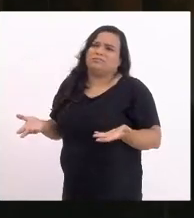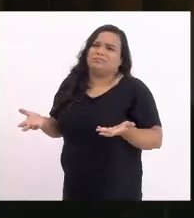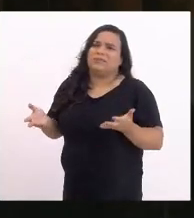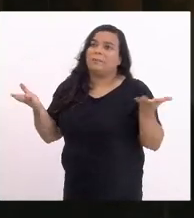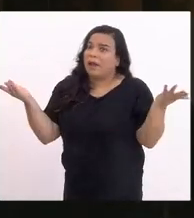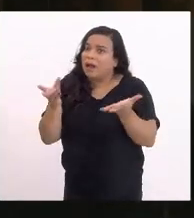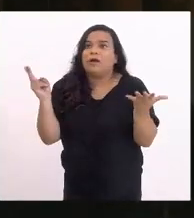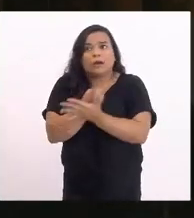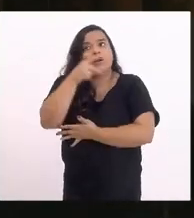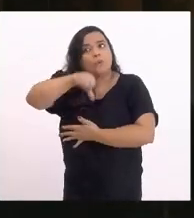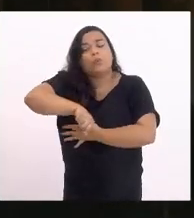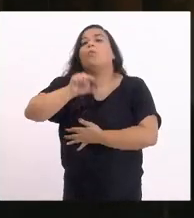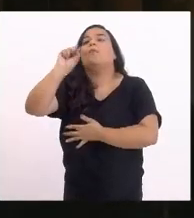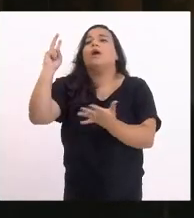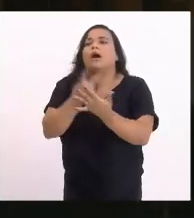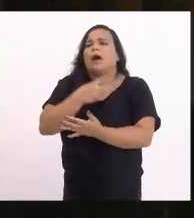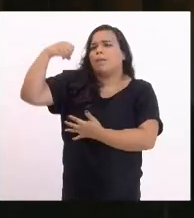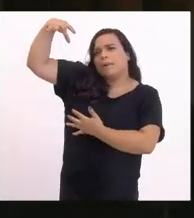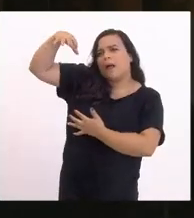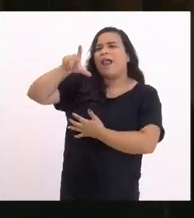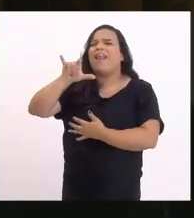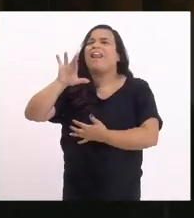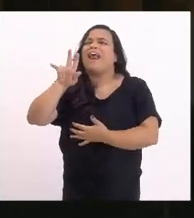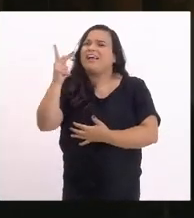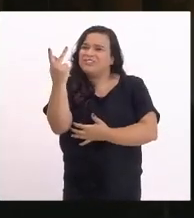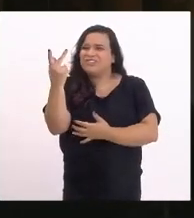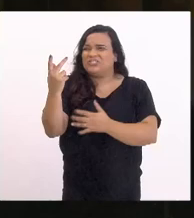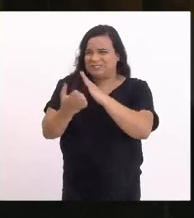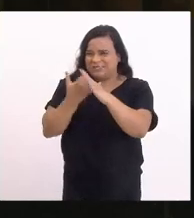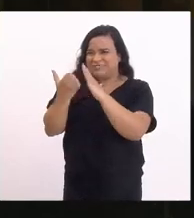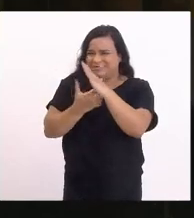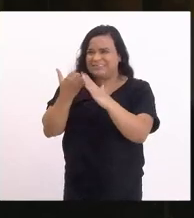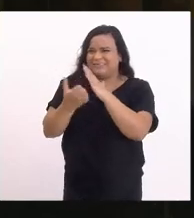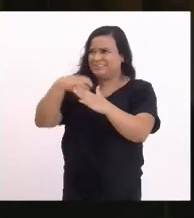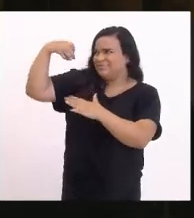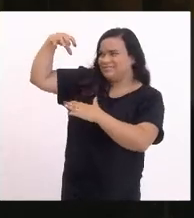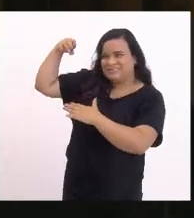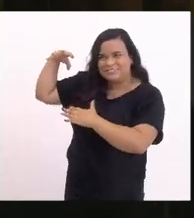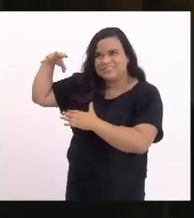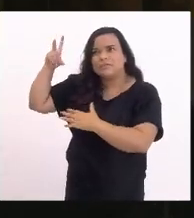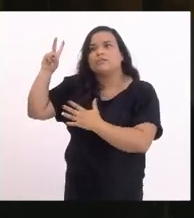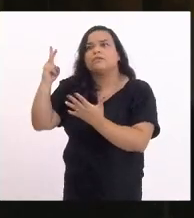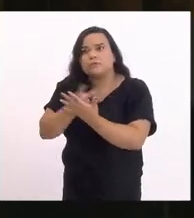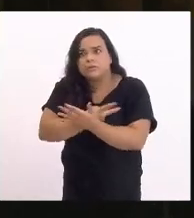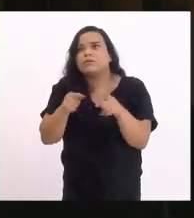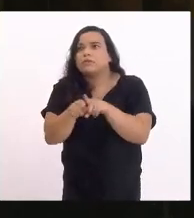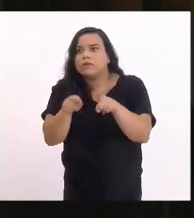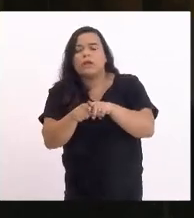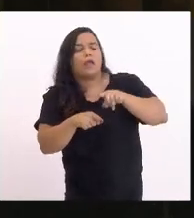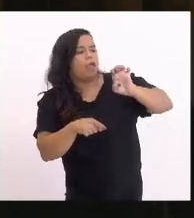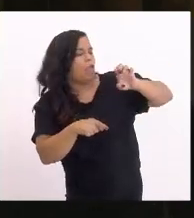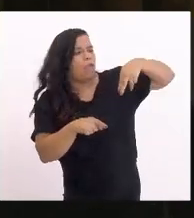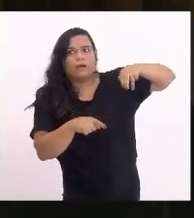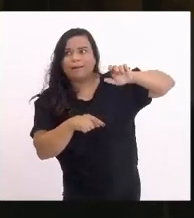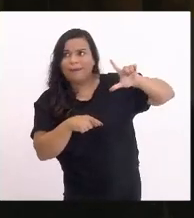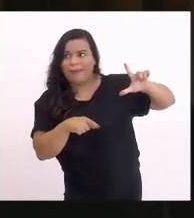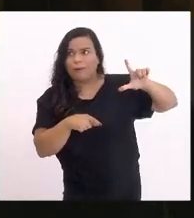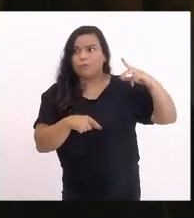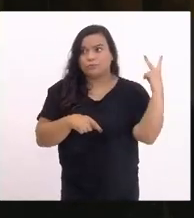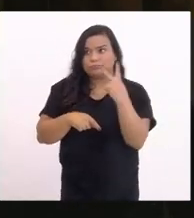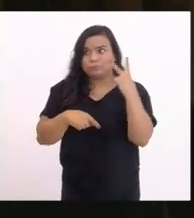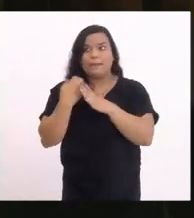light, estou terminando, deputada Tia Jô, a light e a Enel,